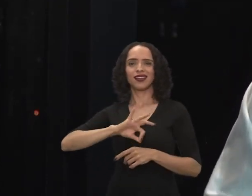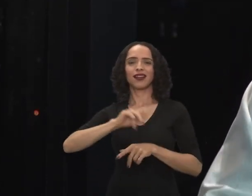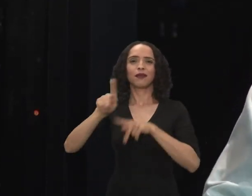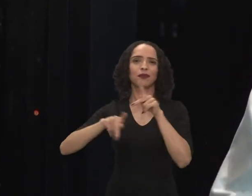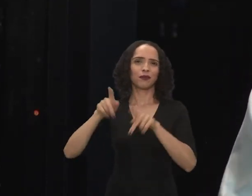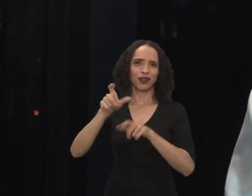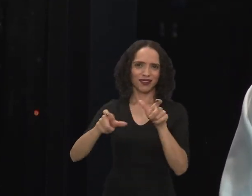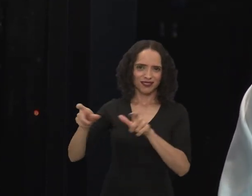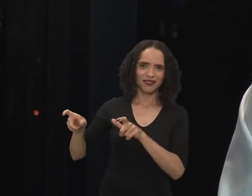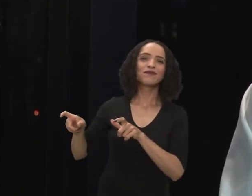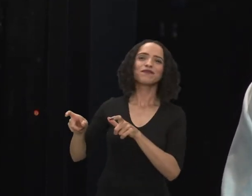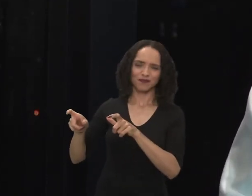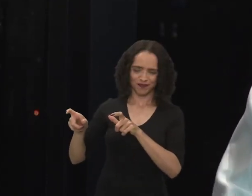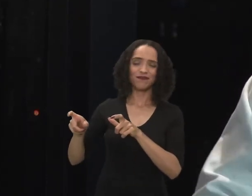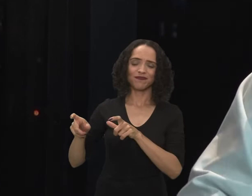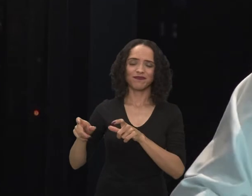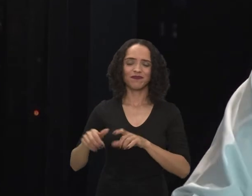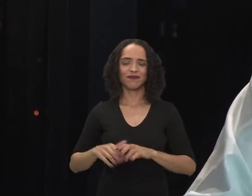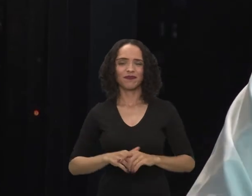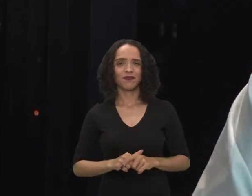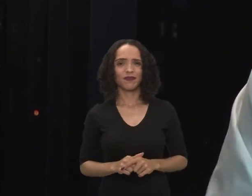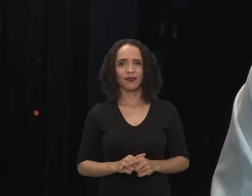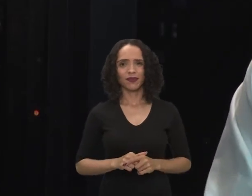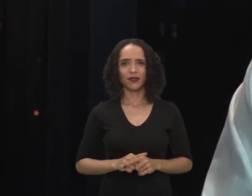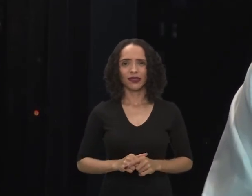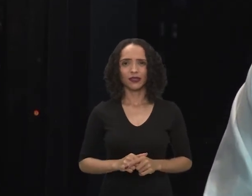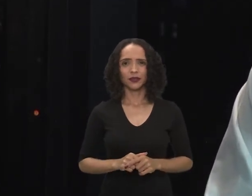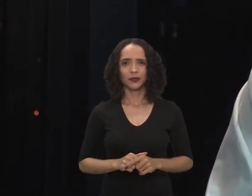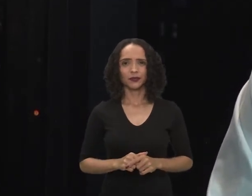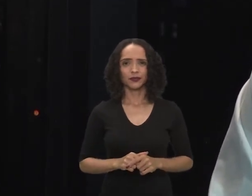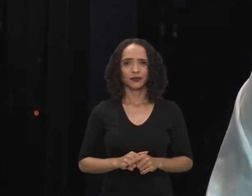e gerar renda e, enfim.